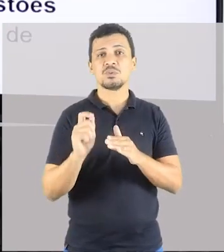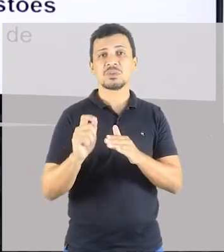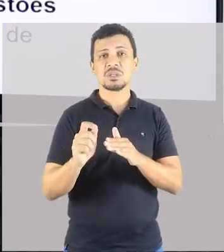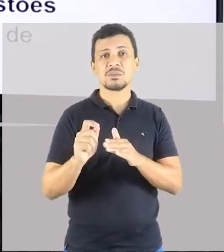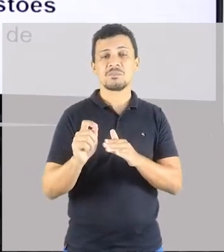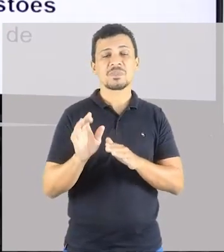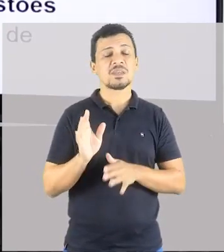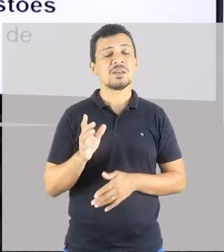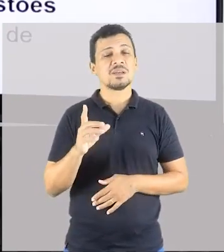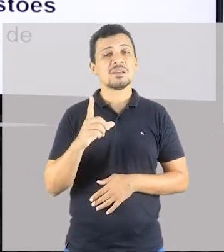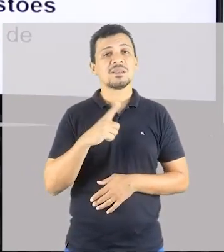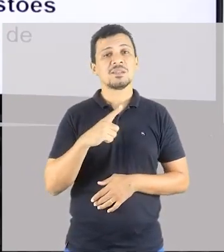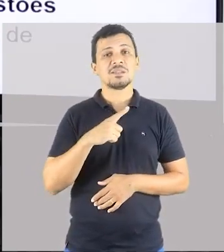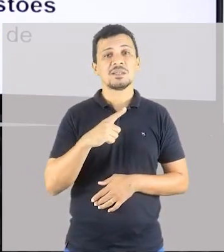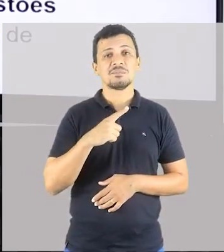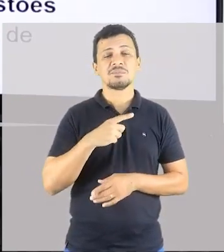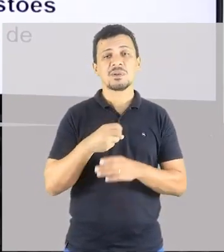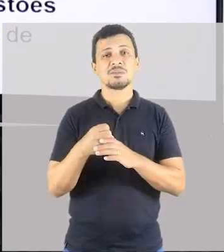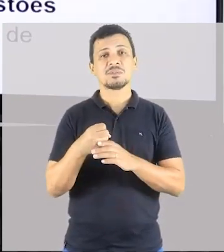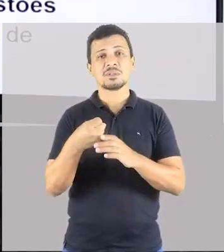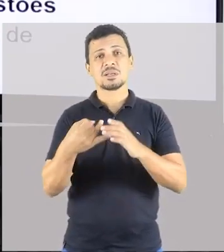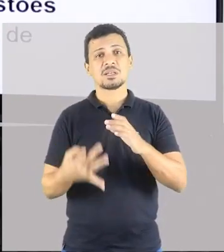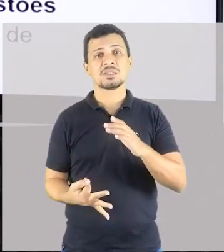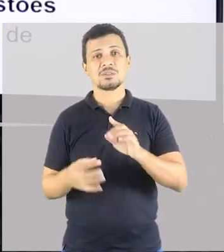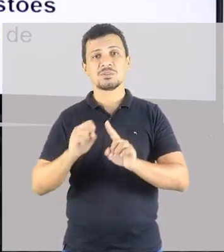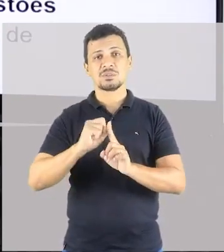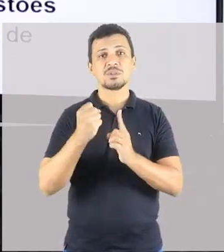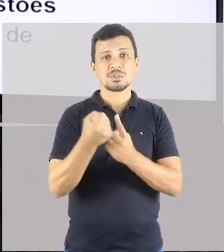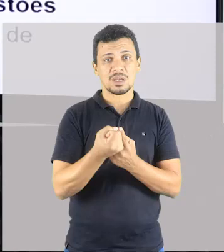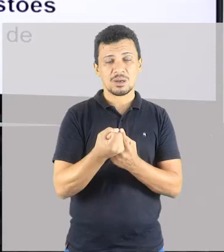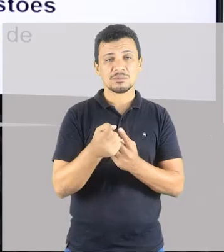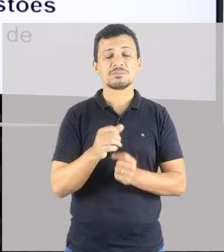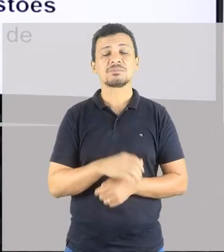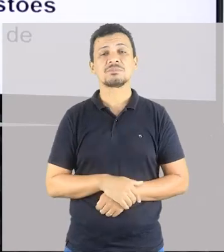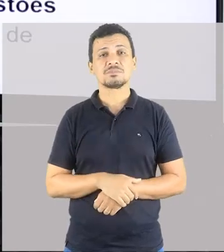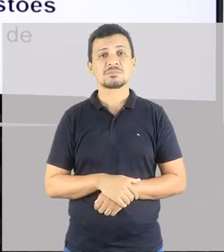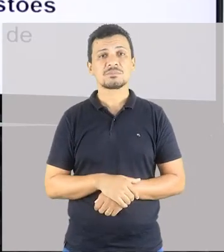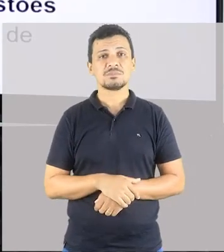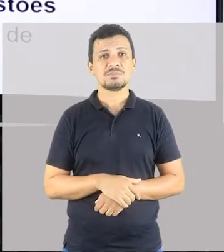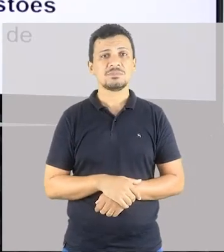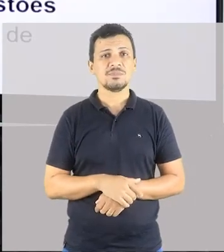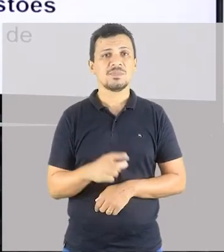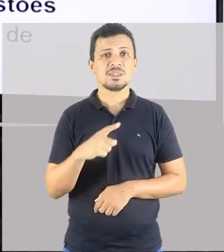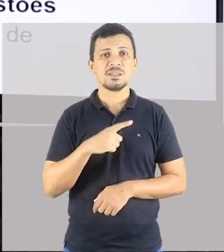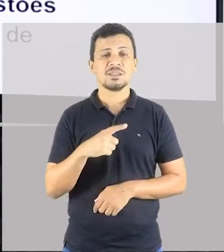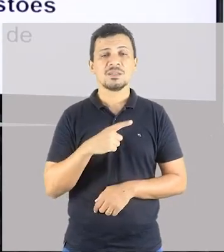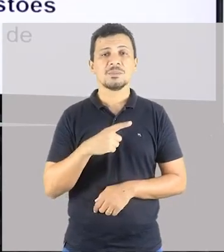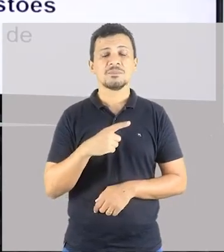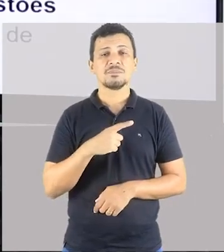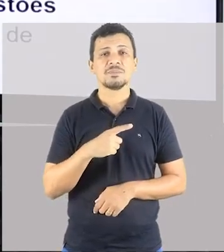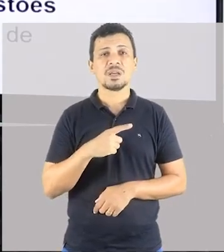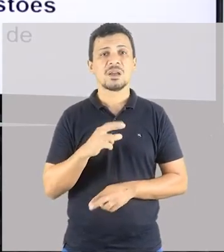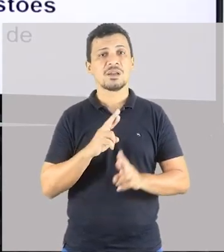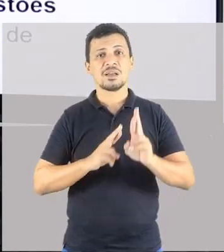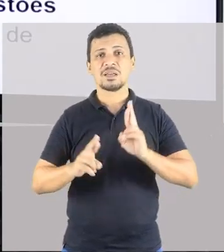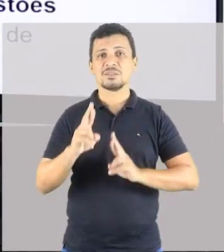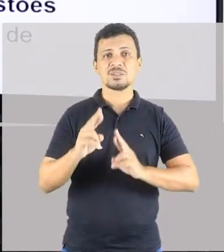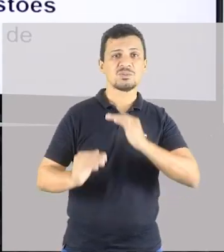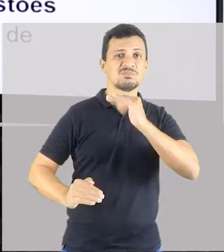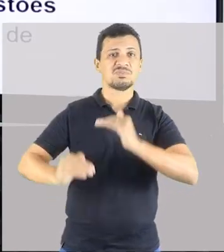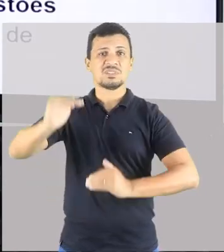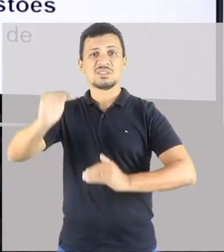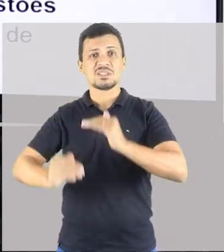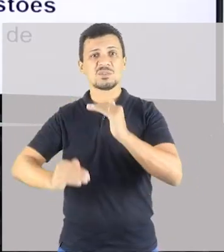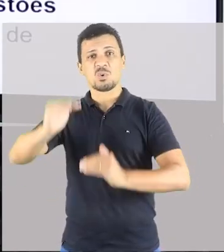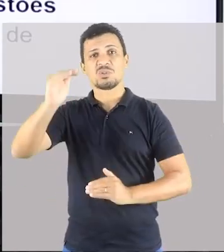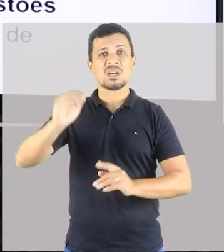até mesmo de aspectos sociais, né? Como a questão que nós temos em relação às desigualdades